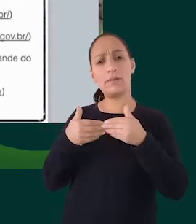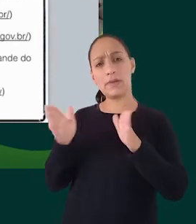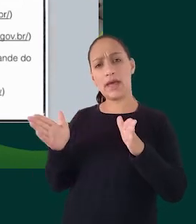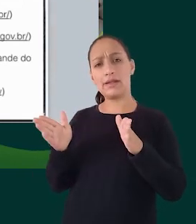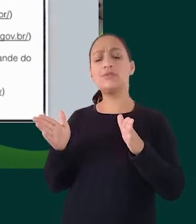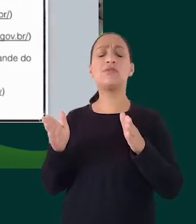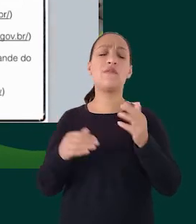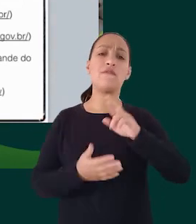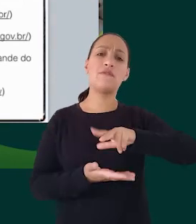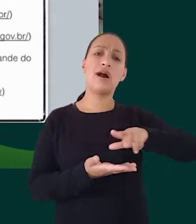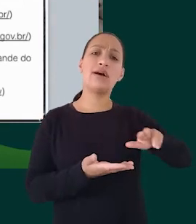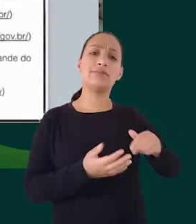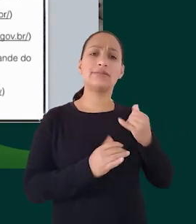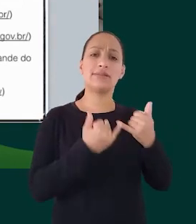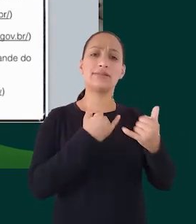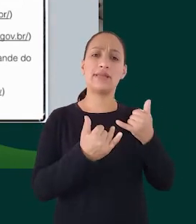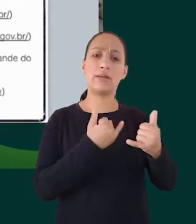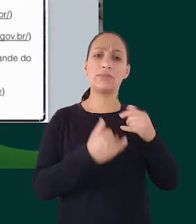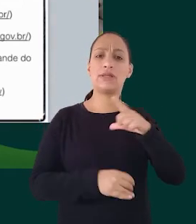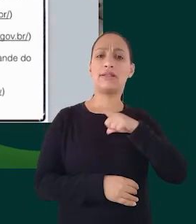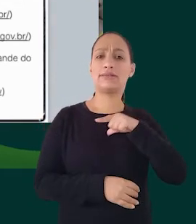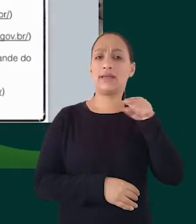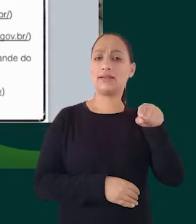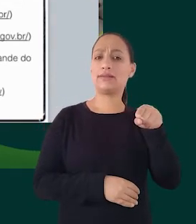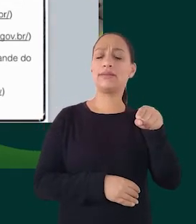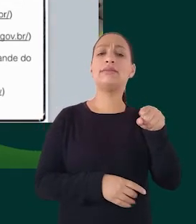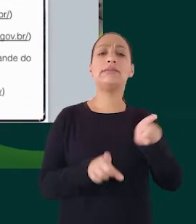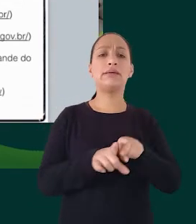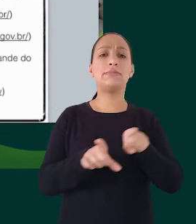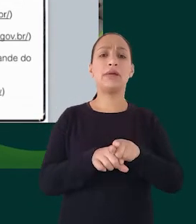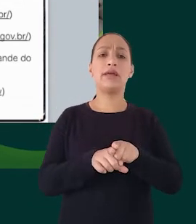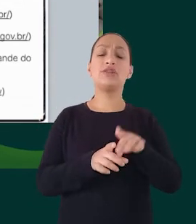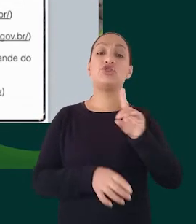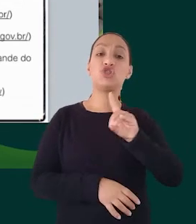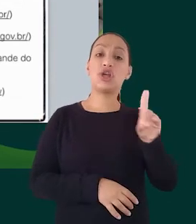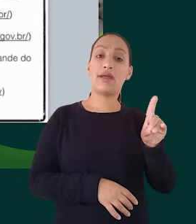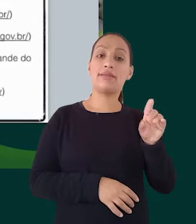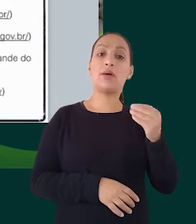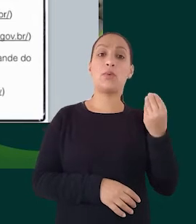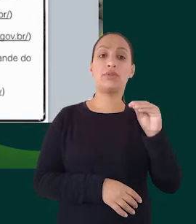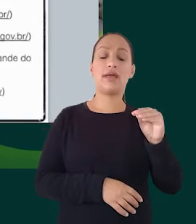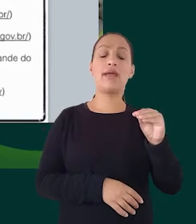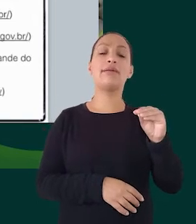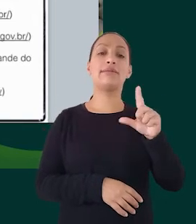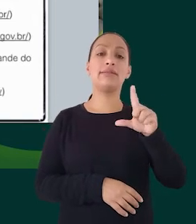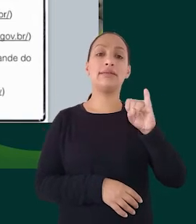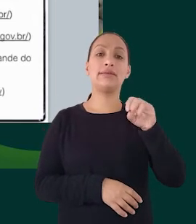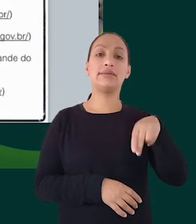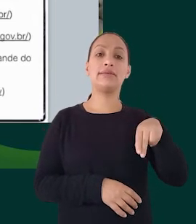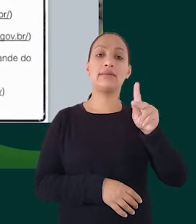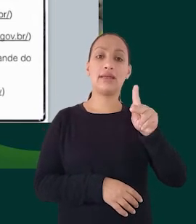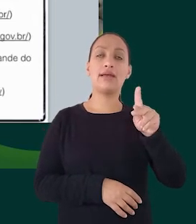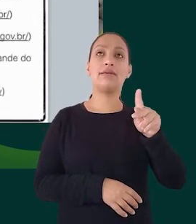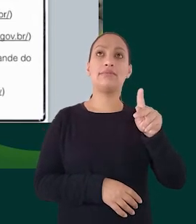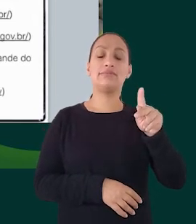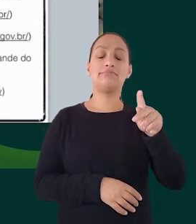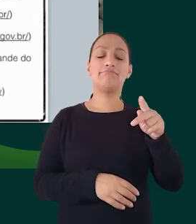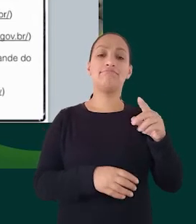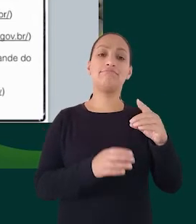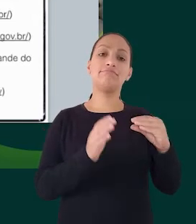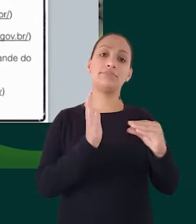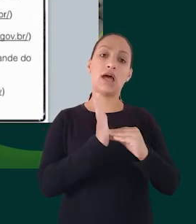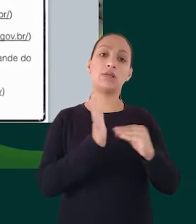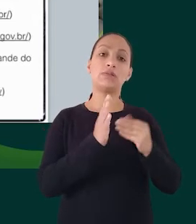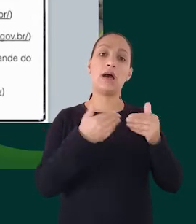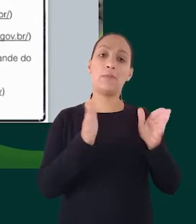vários exemplos de dados abertos. E aqui à direita eu coloquei vários links de dados abertos que existem no Brasil, né, que a gente